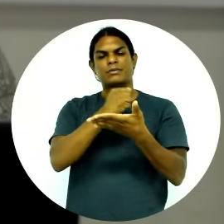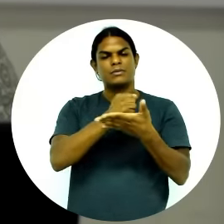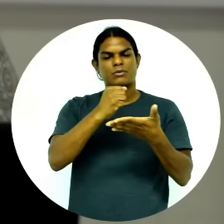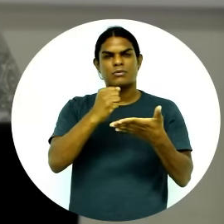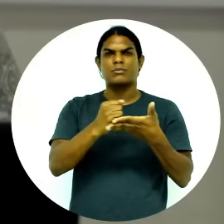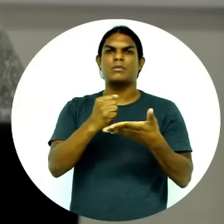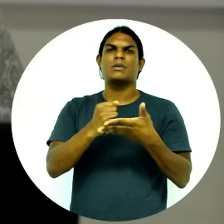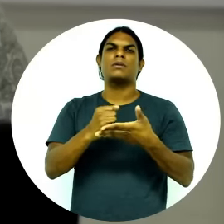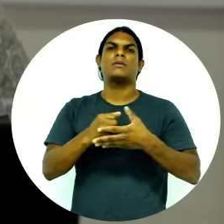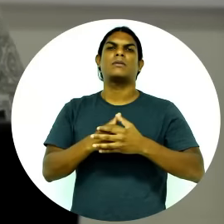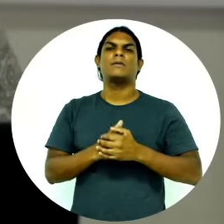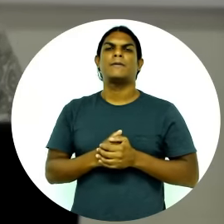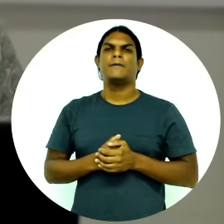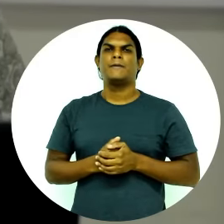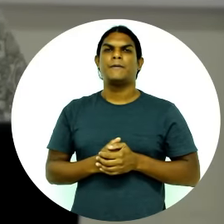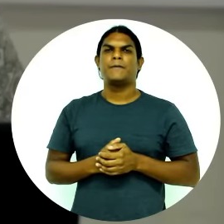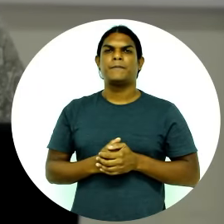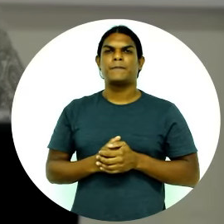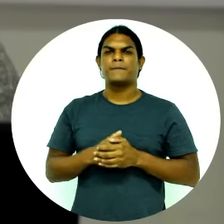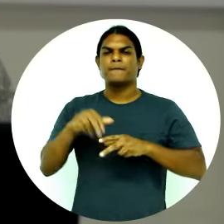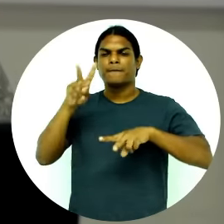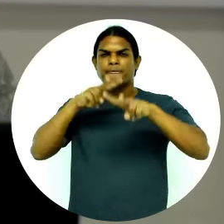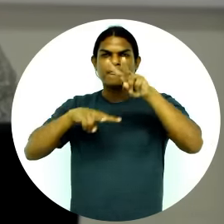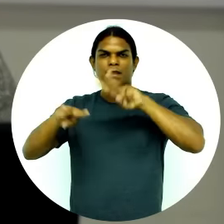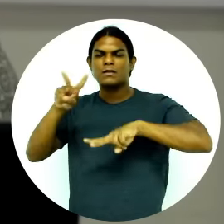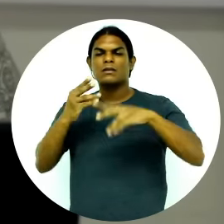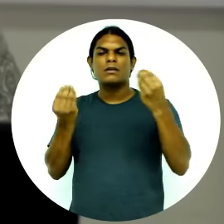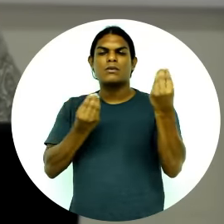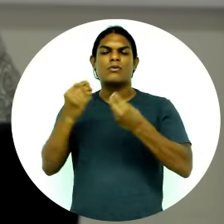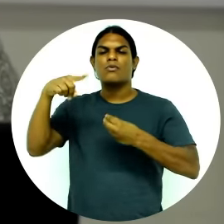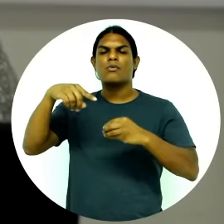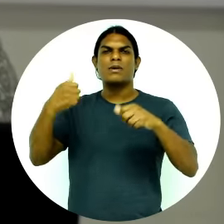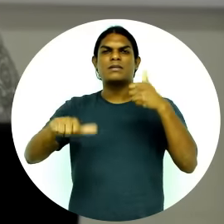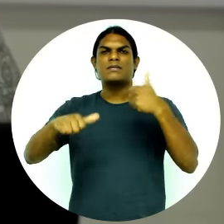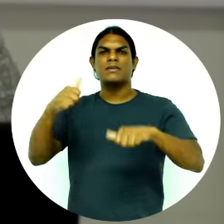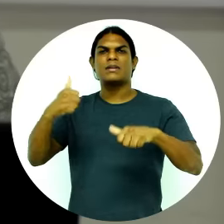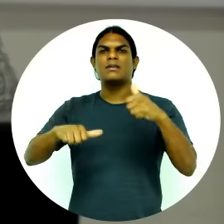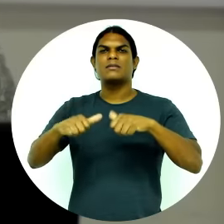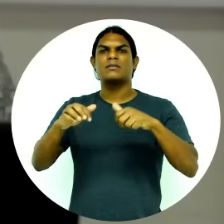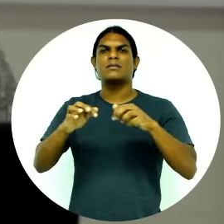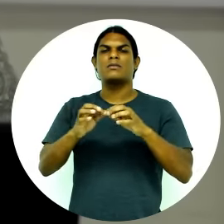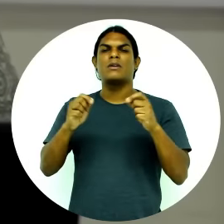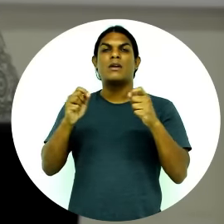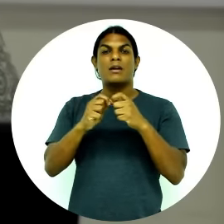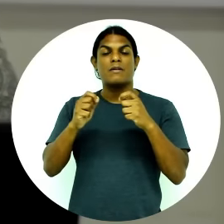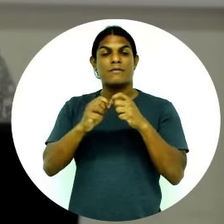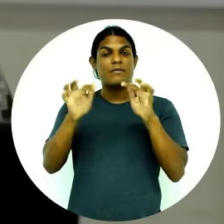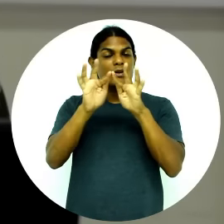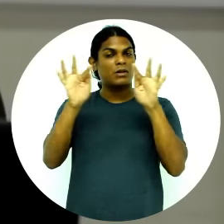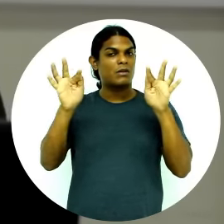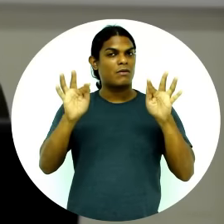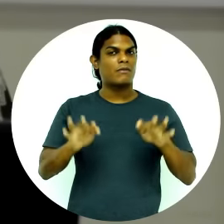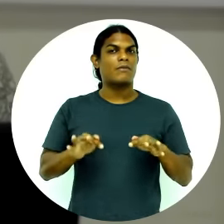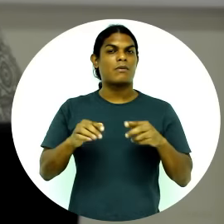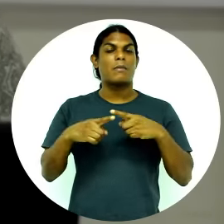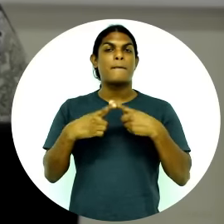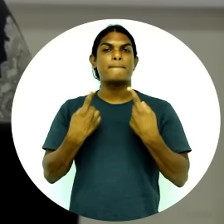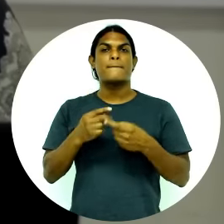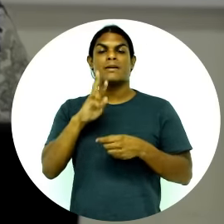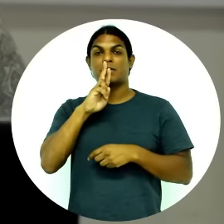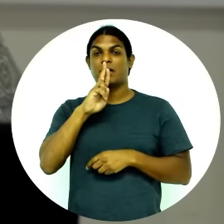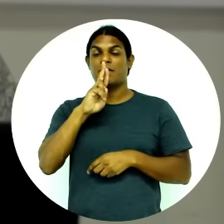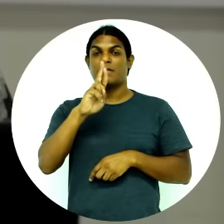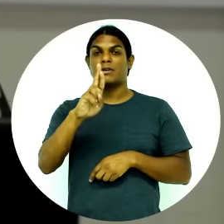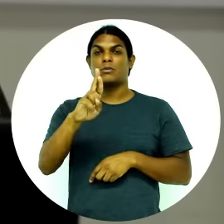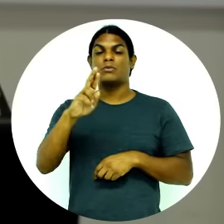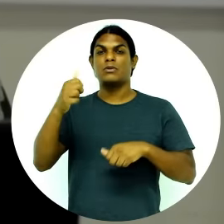gerente. Essa talvez seja mais comum e aquela que a gente fala de uma forma mais rápida. A responsabilidade de linha pelo